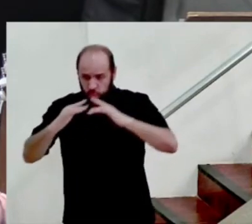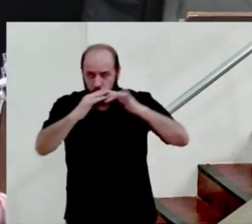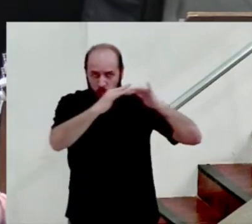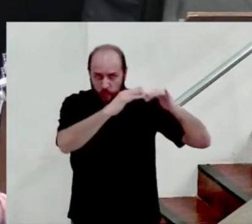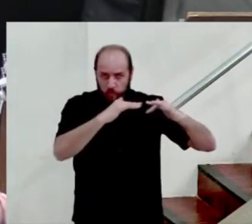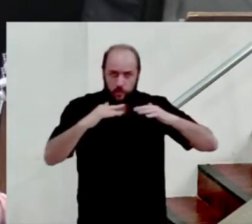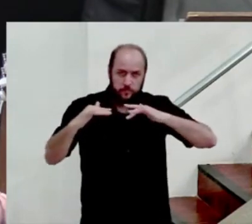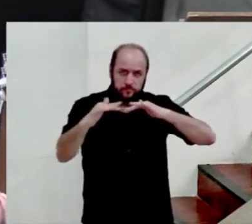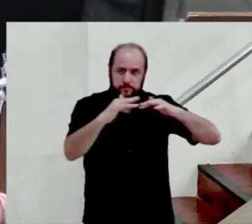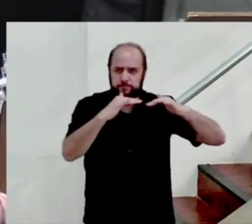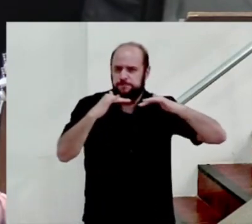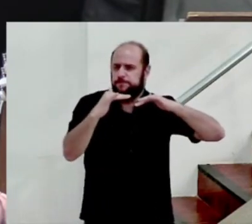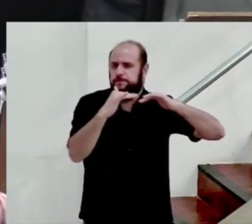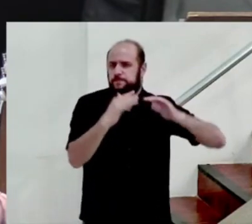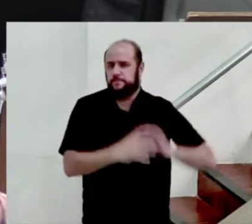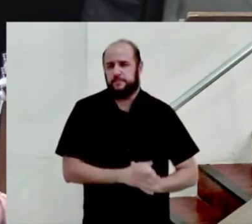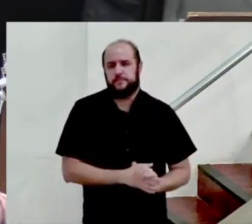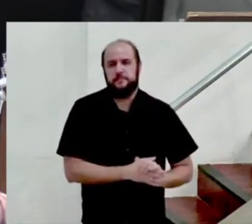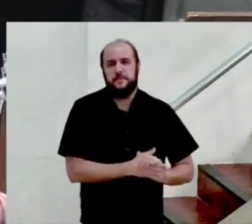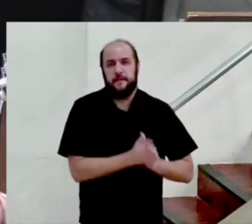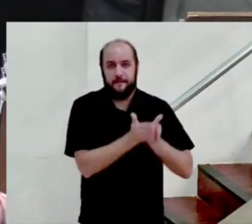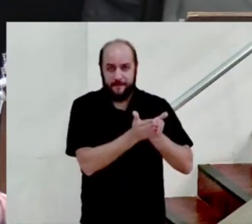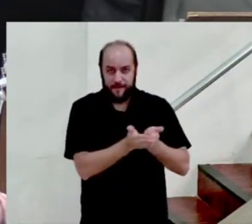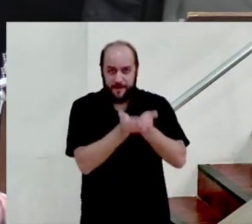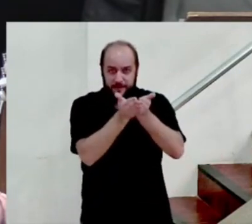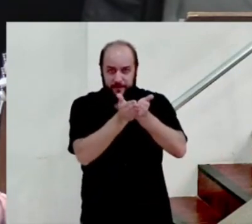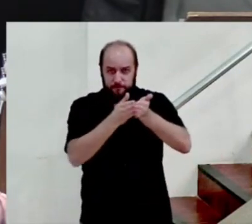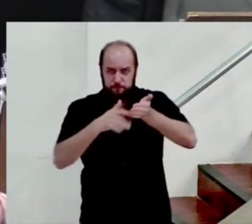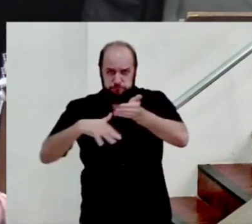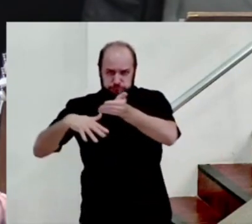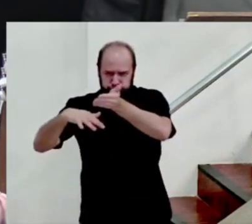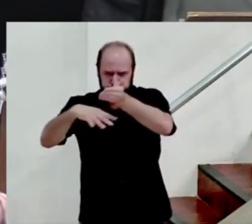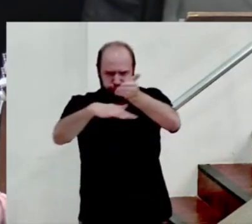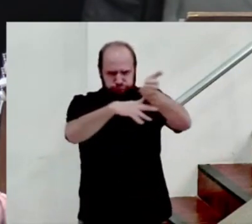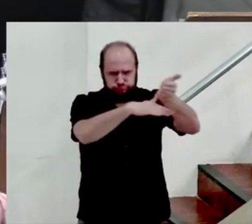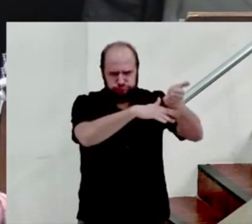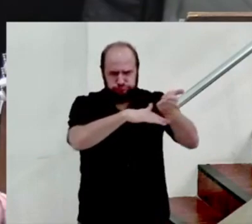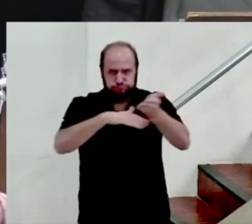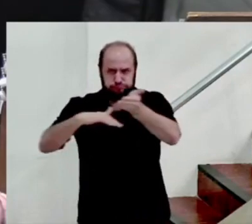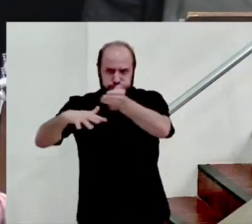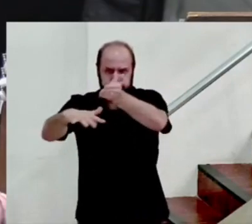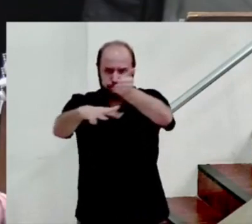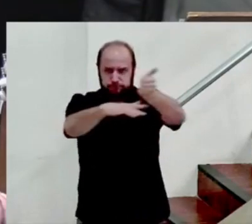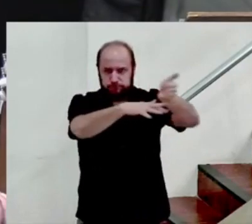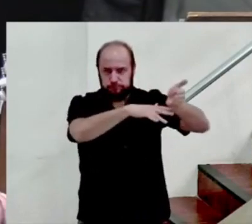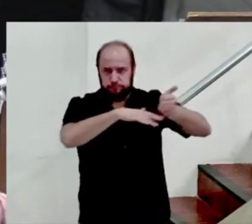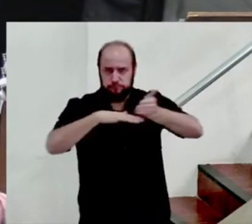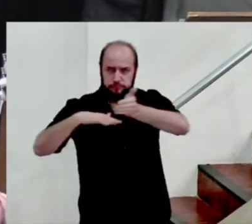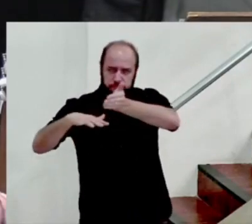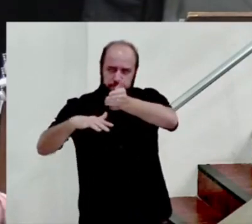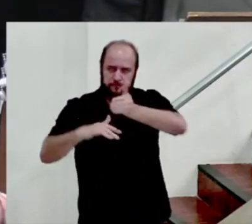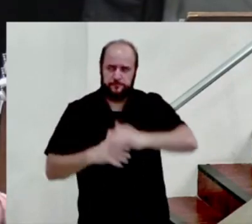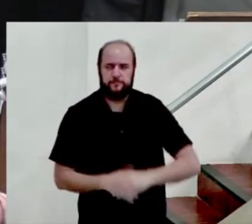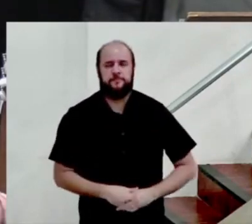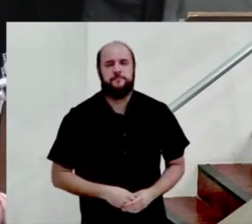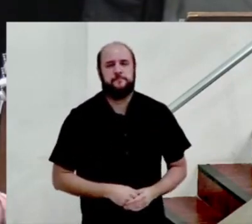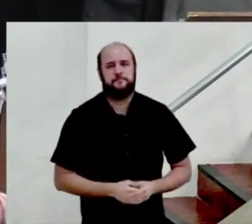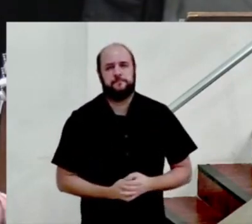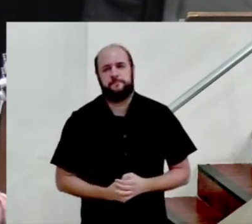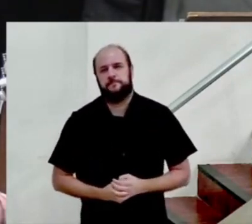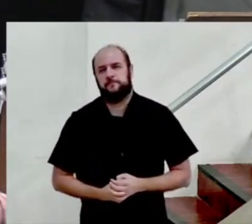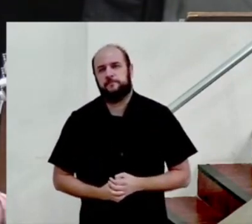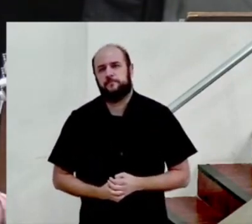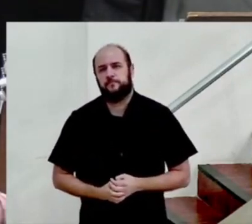cresceram sobremodo na terra. A arca, porém, vogava sobre as águas.